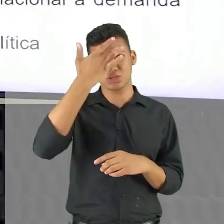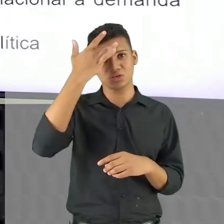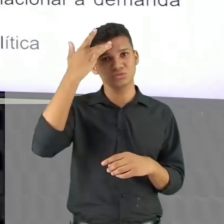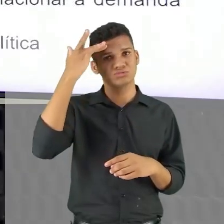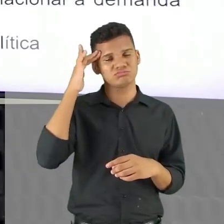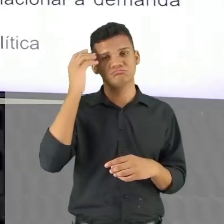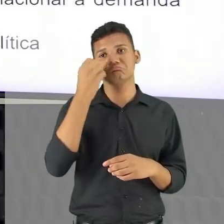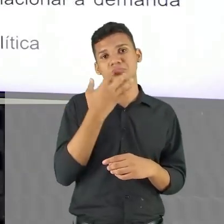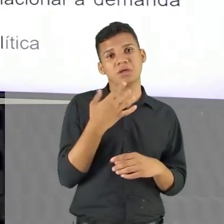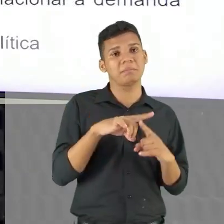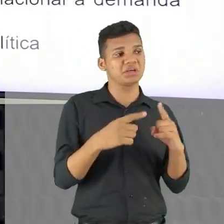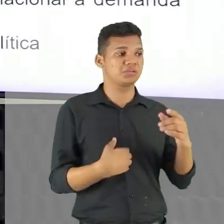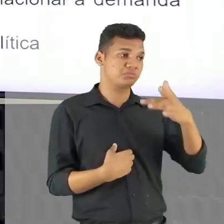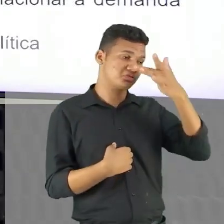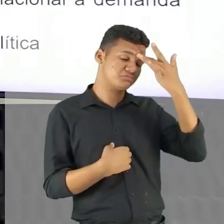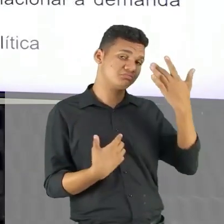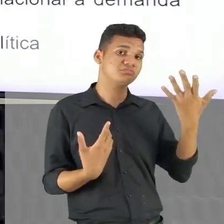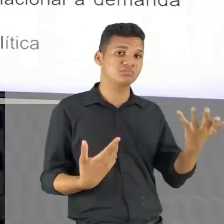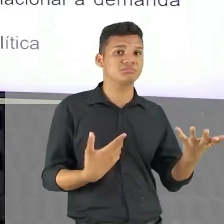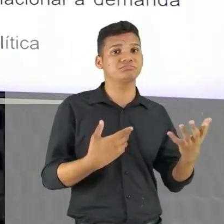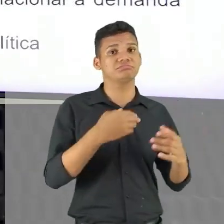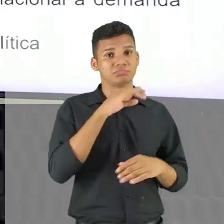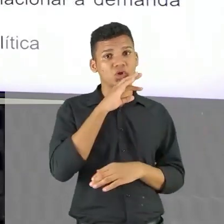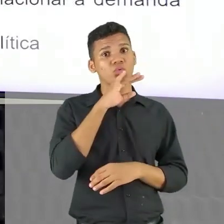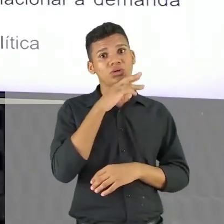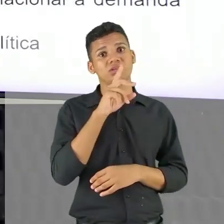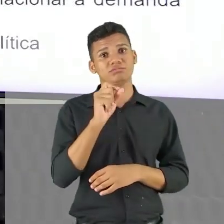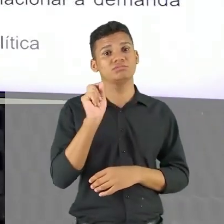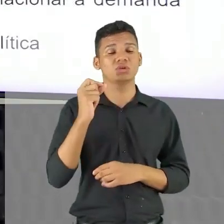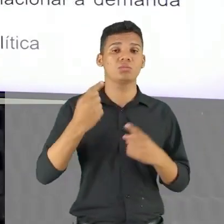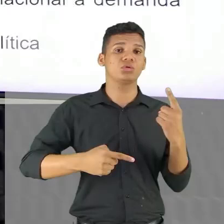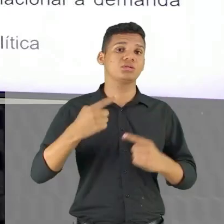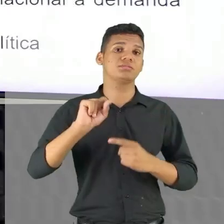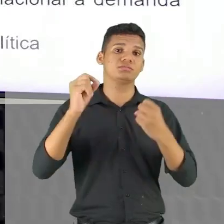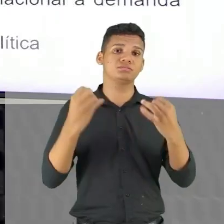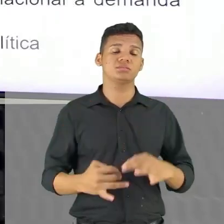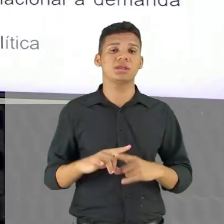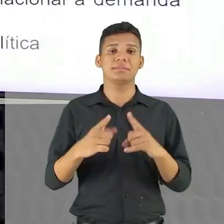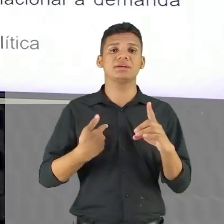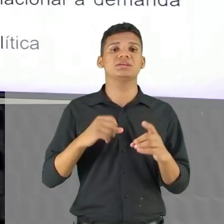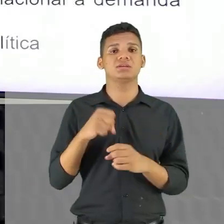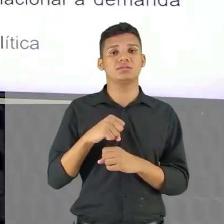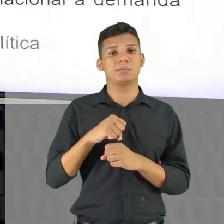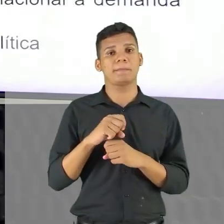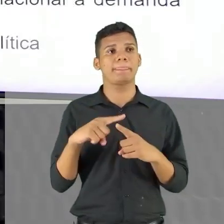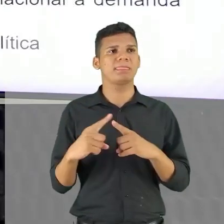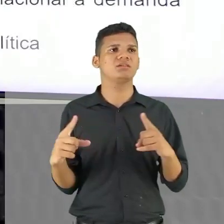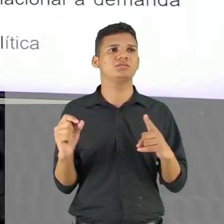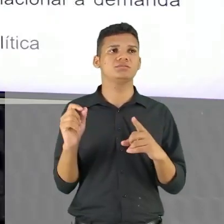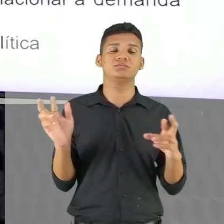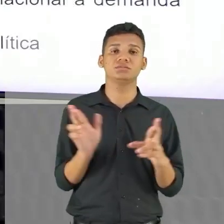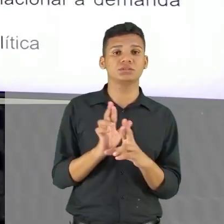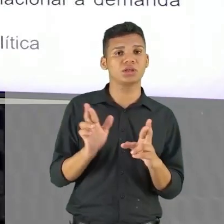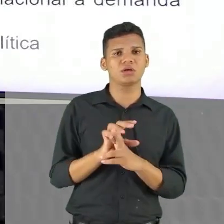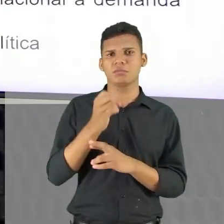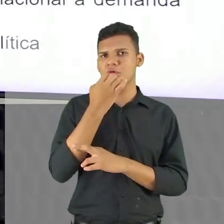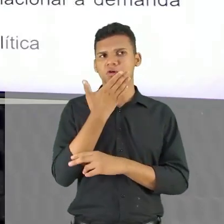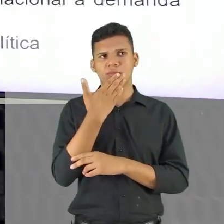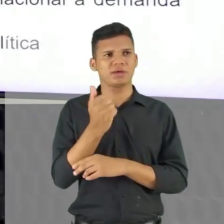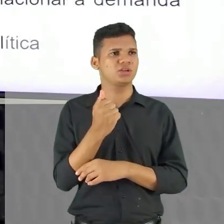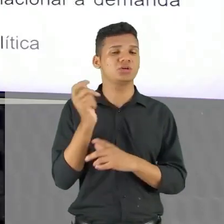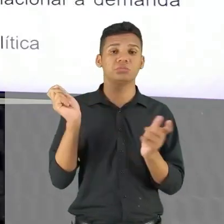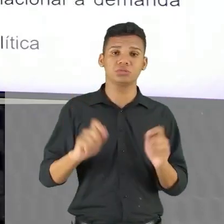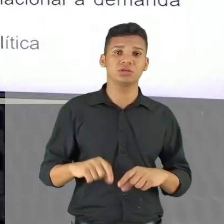dois lados, para ser bem exato, geopoliticamente falando. E claro, a gente quer, claro, que essa relação aqui seja a mais harmoniosa